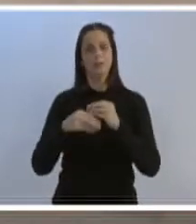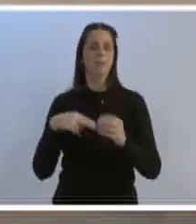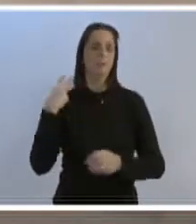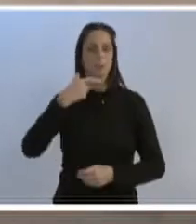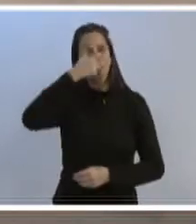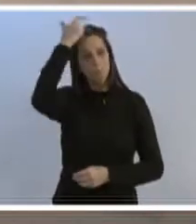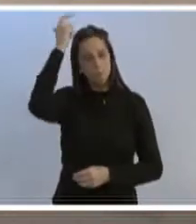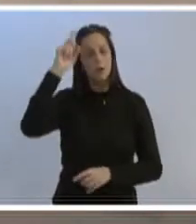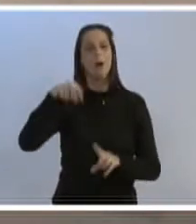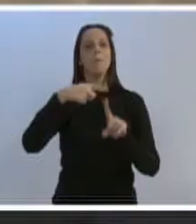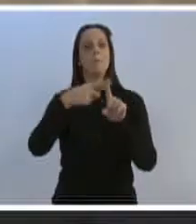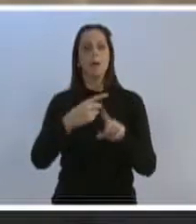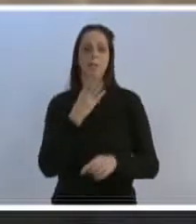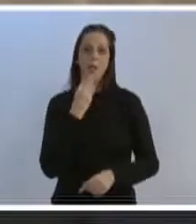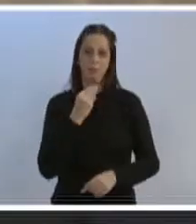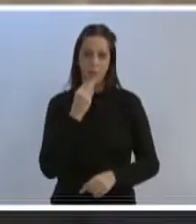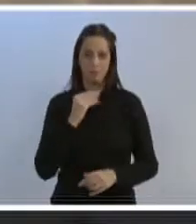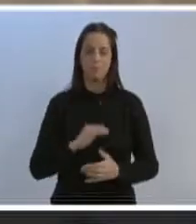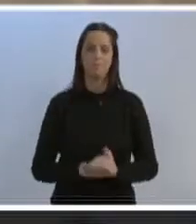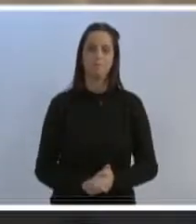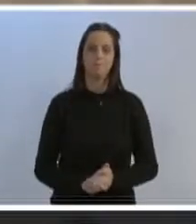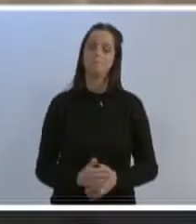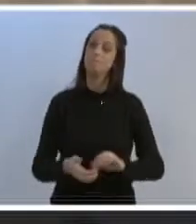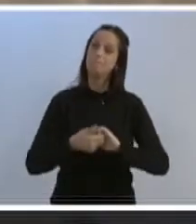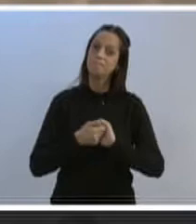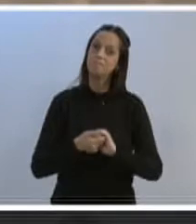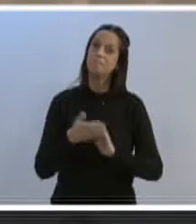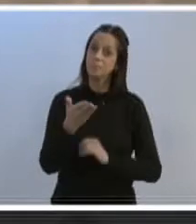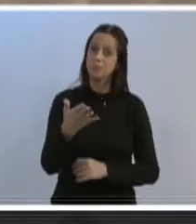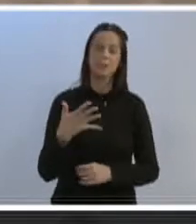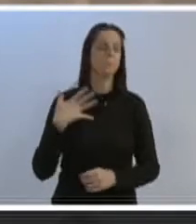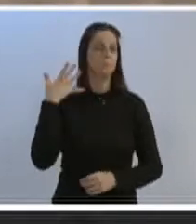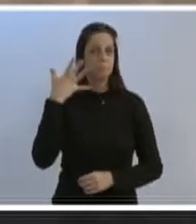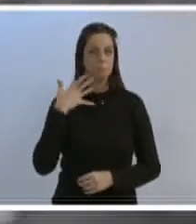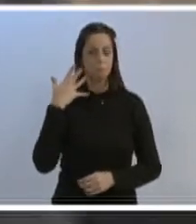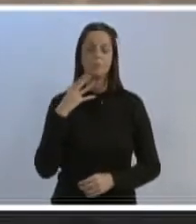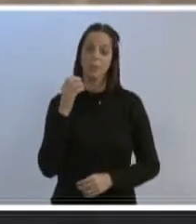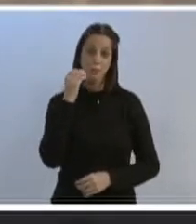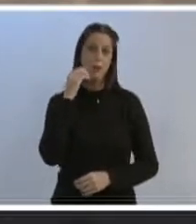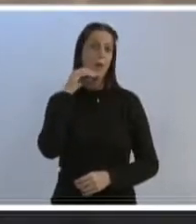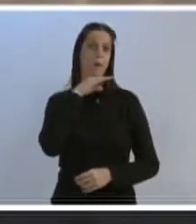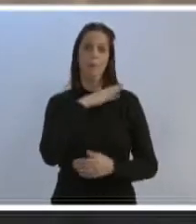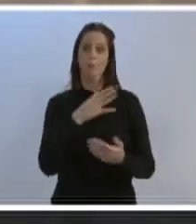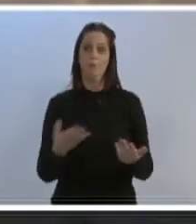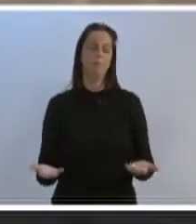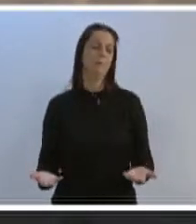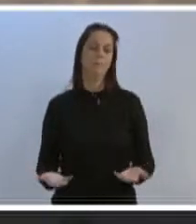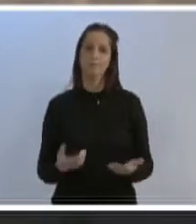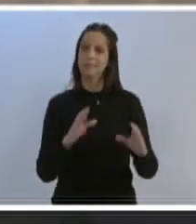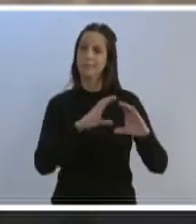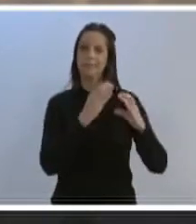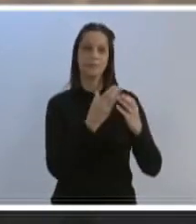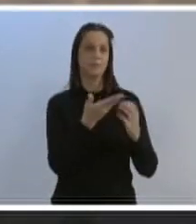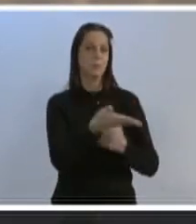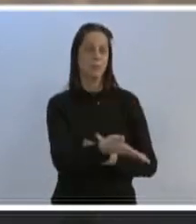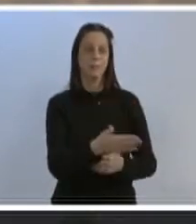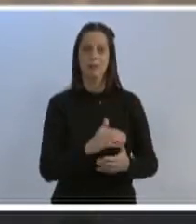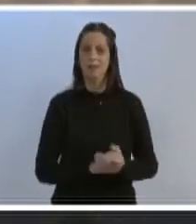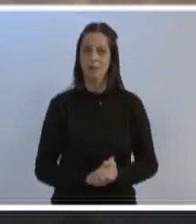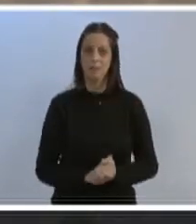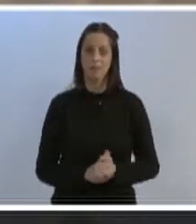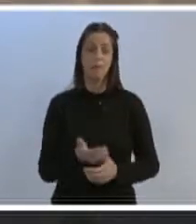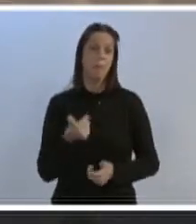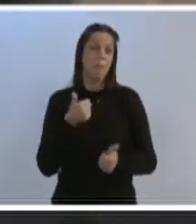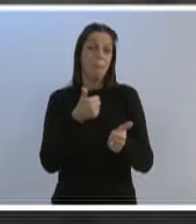pereira quero cumprimentar o pronunciamento e dizer que obviamente em outra comunidade praticamente dentro do